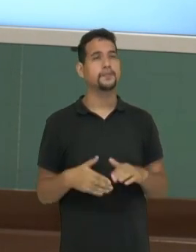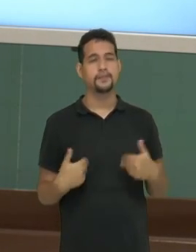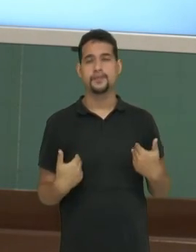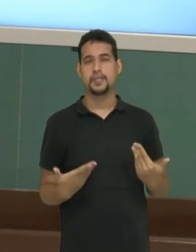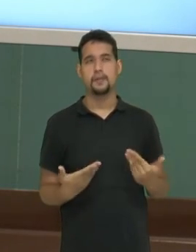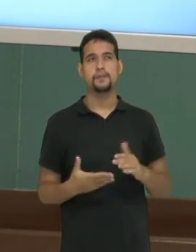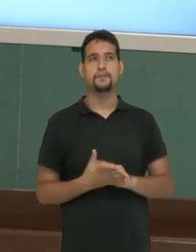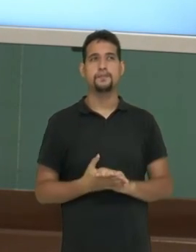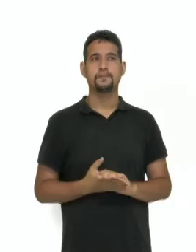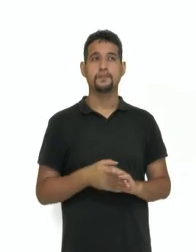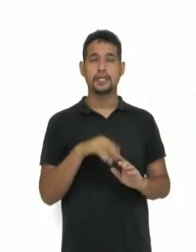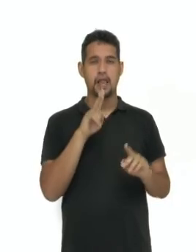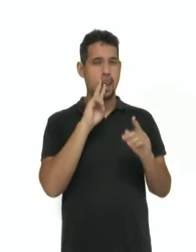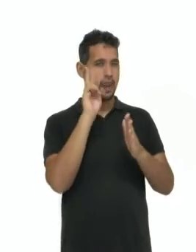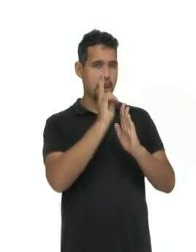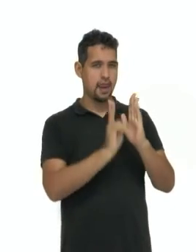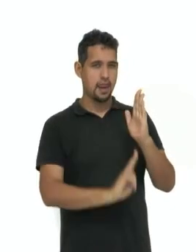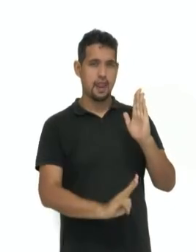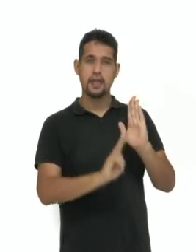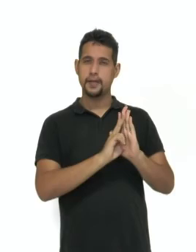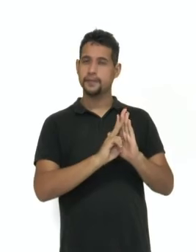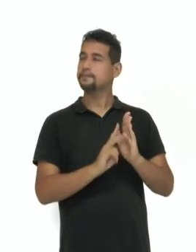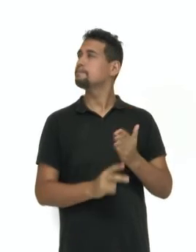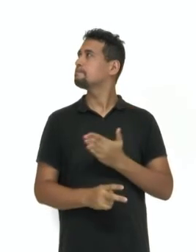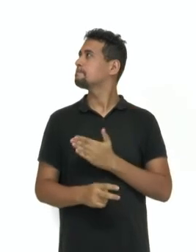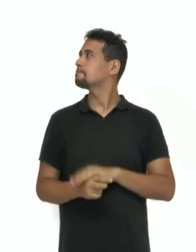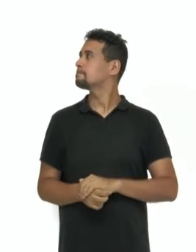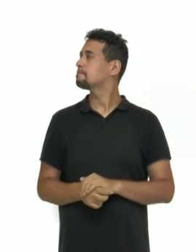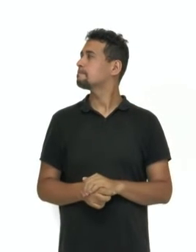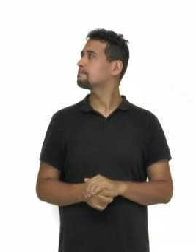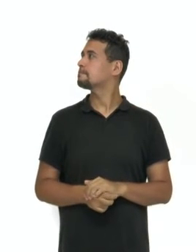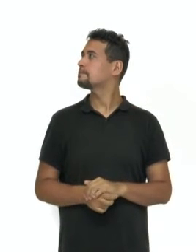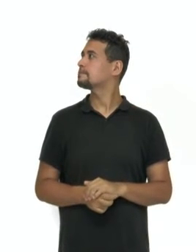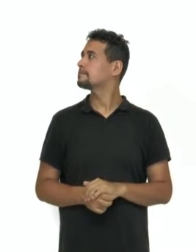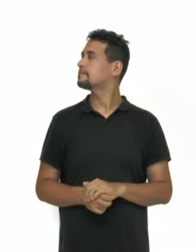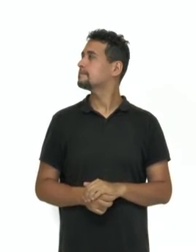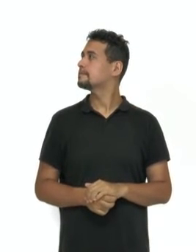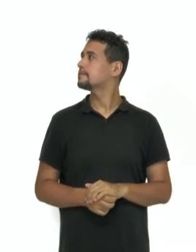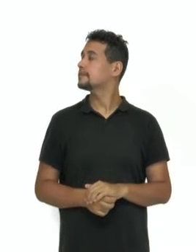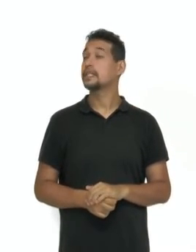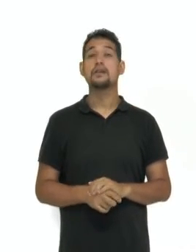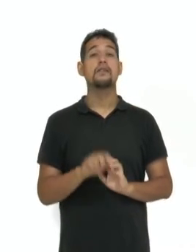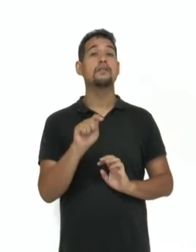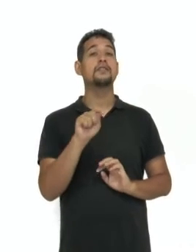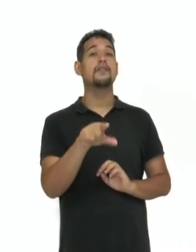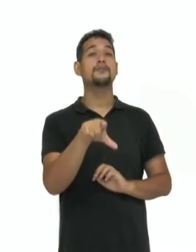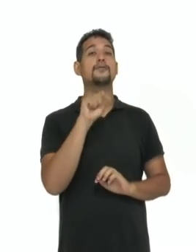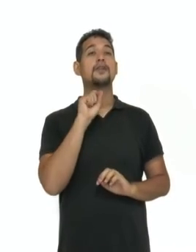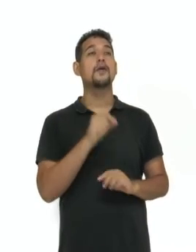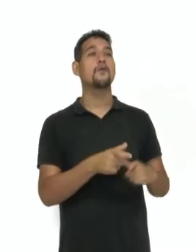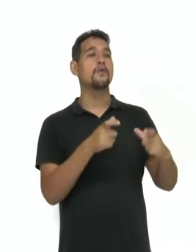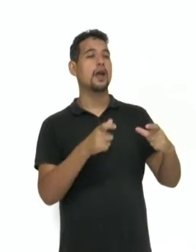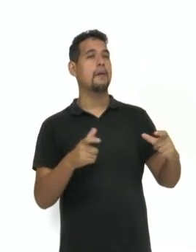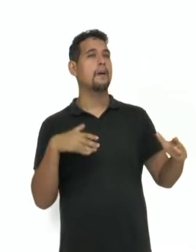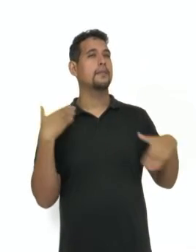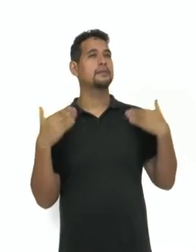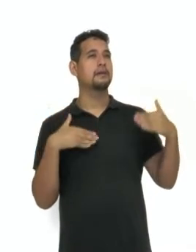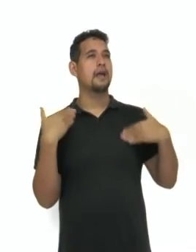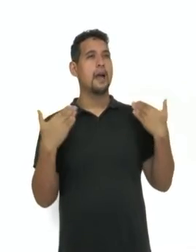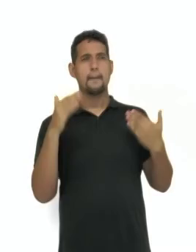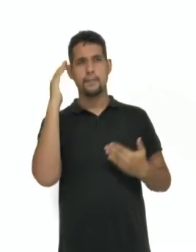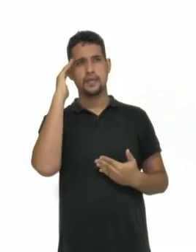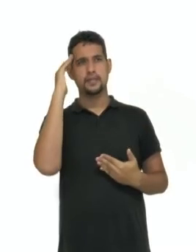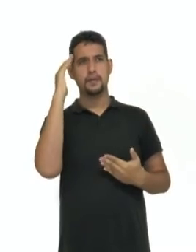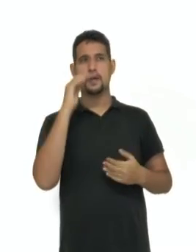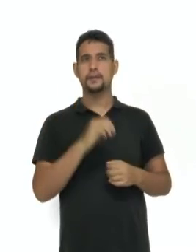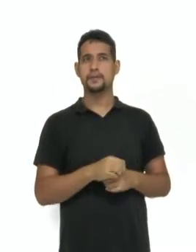bueno, elija um ponto turístico principal. Aqui, ó, vamos a pensar,